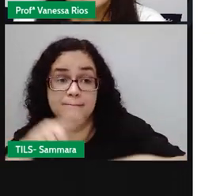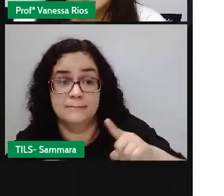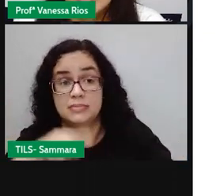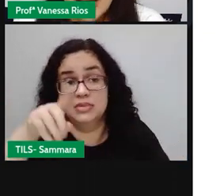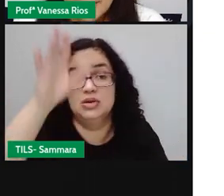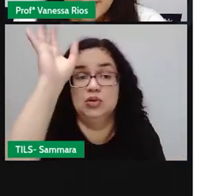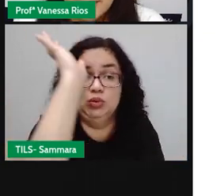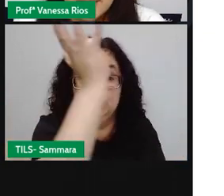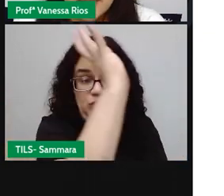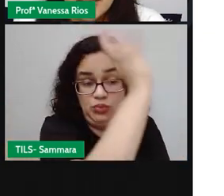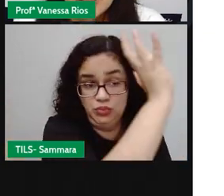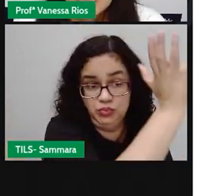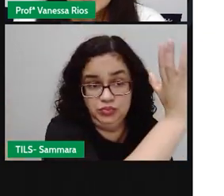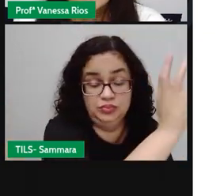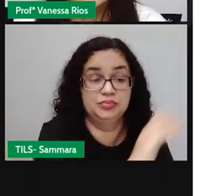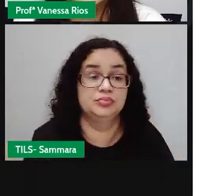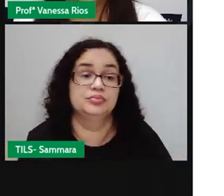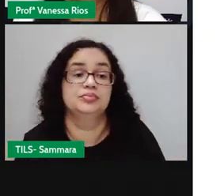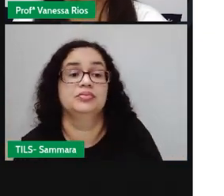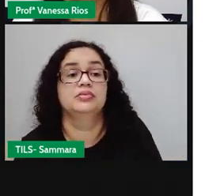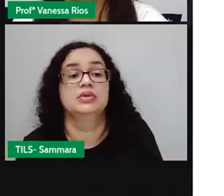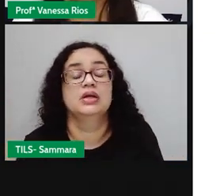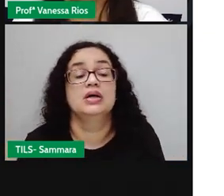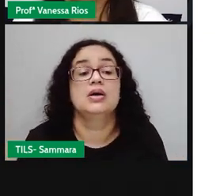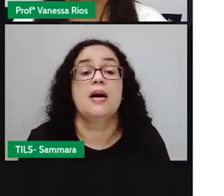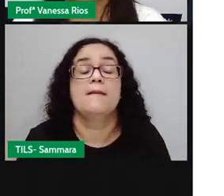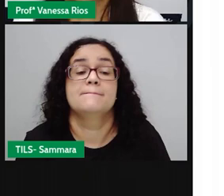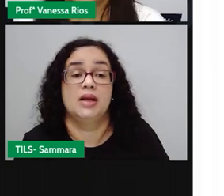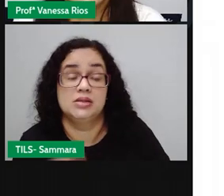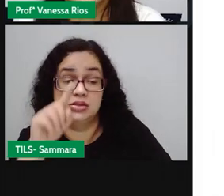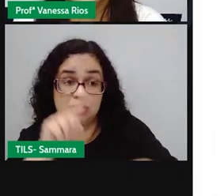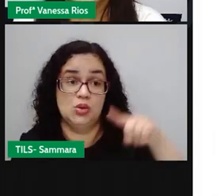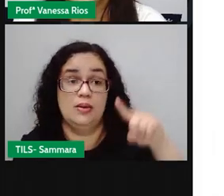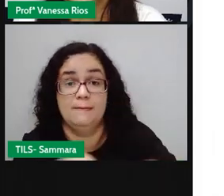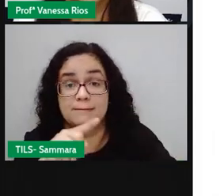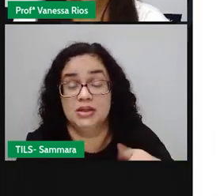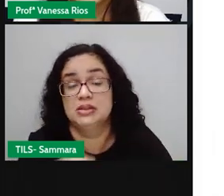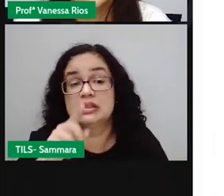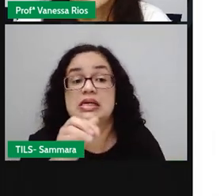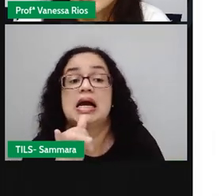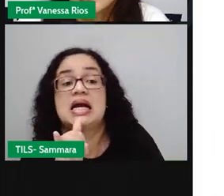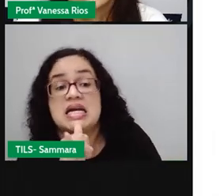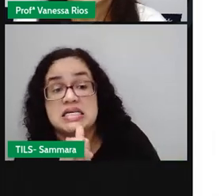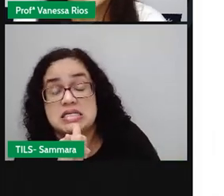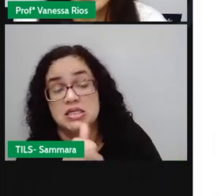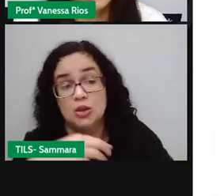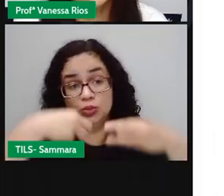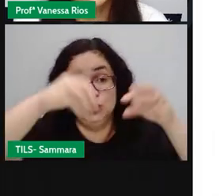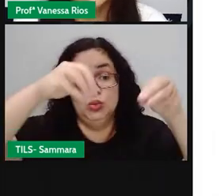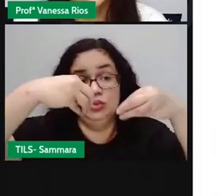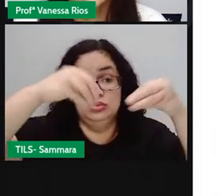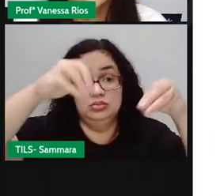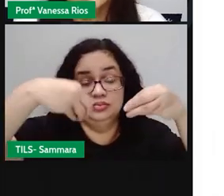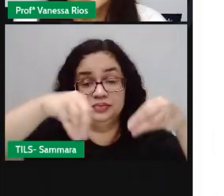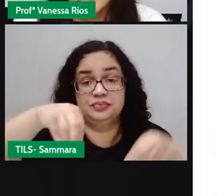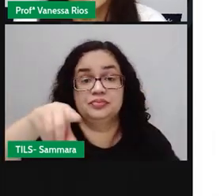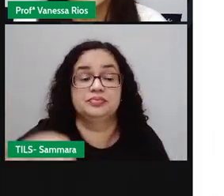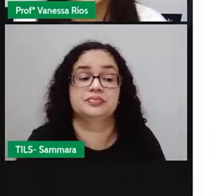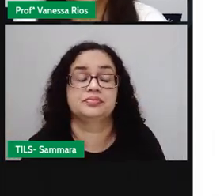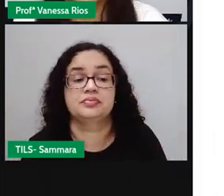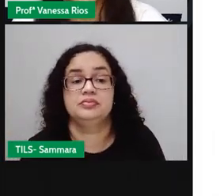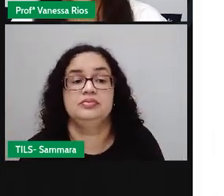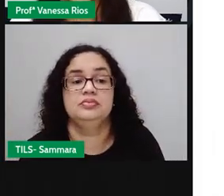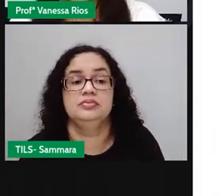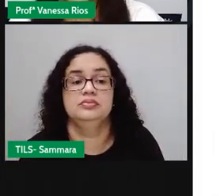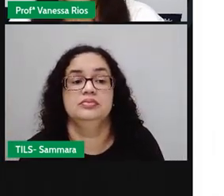matéria-prima natural. Então, por mais que os materiais artificiais, por exemplo, o plástico, né, é um material artificial,